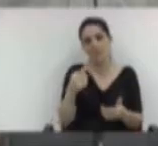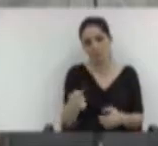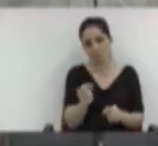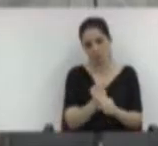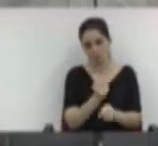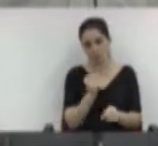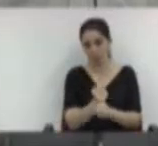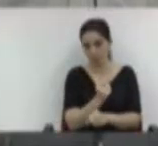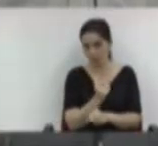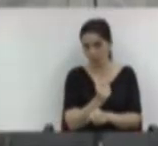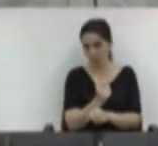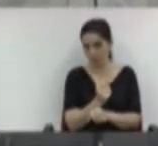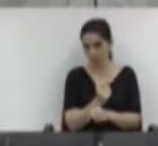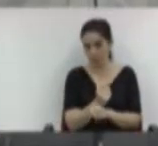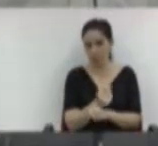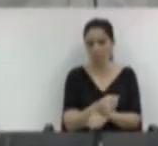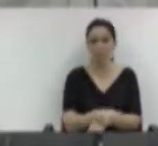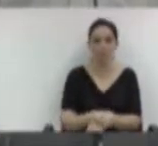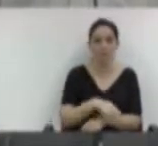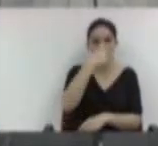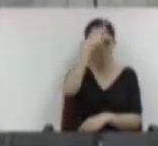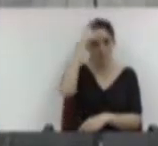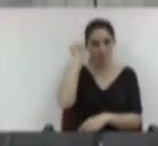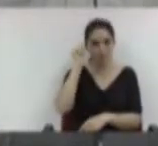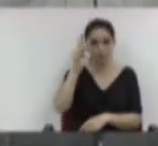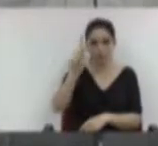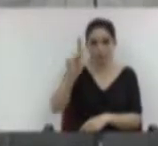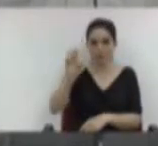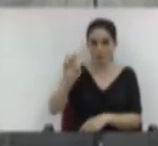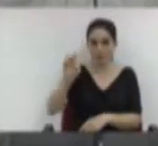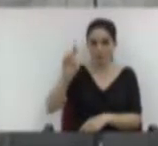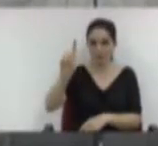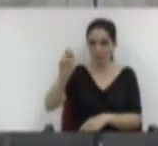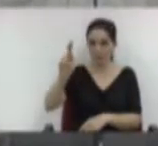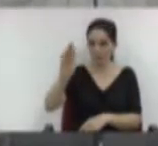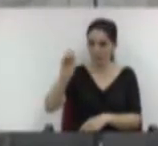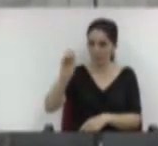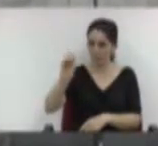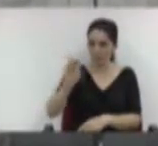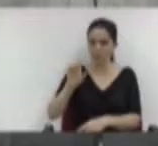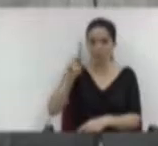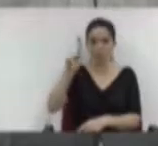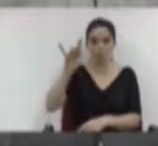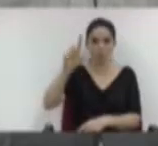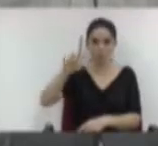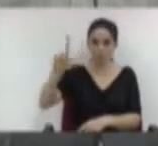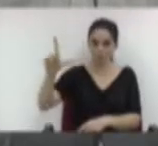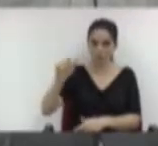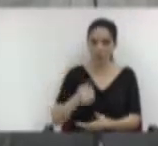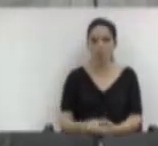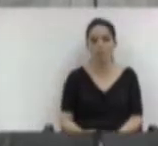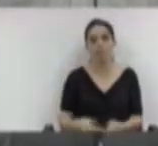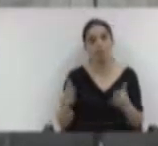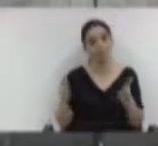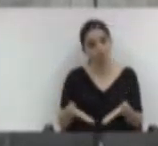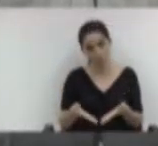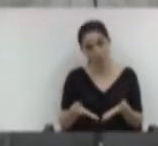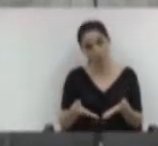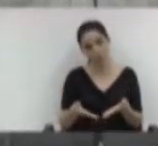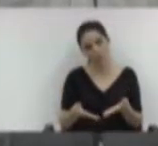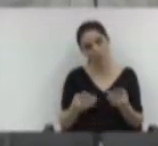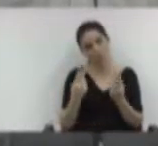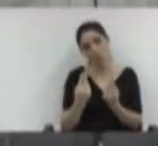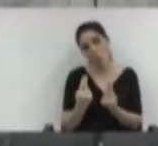obra realizada pelo prefeito Pedrinho Kiel, nós não temos mais esse problema. E é o que está sendo feito hoje. A